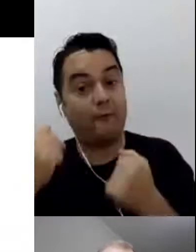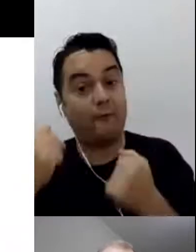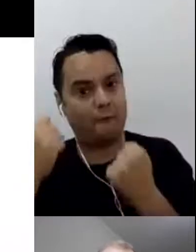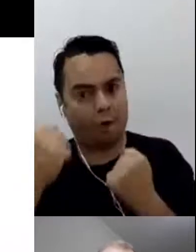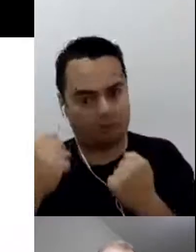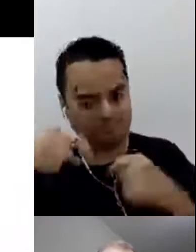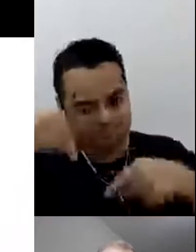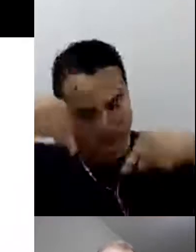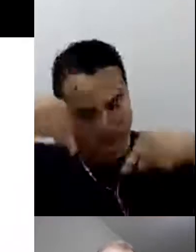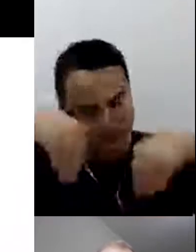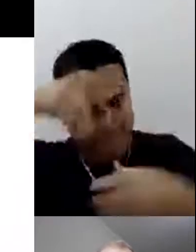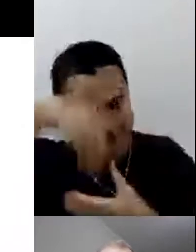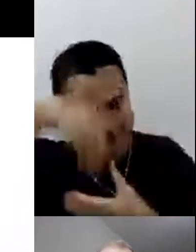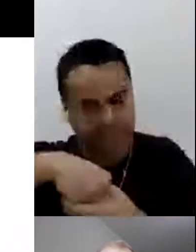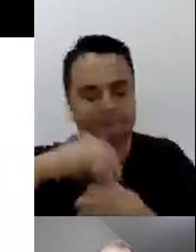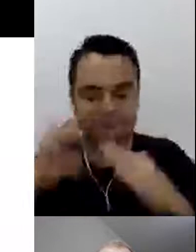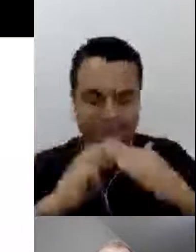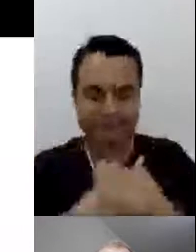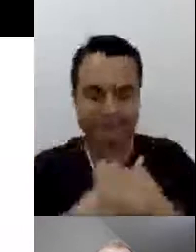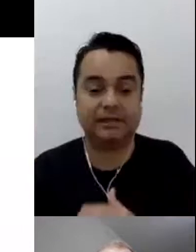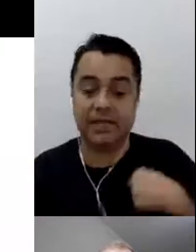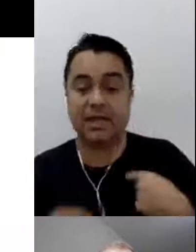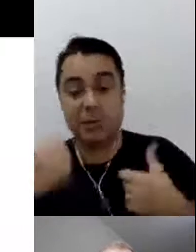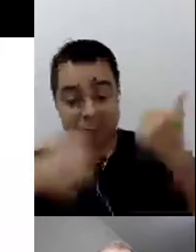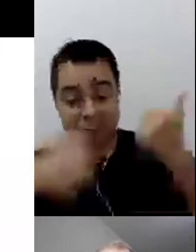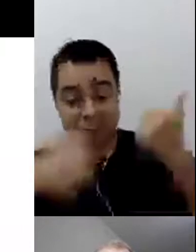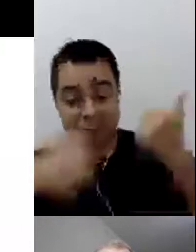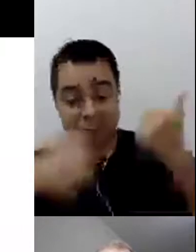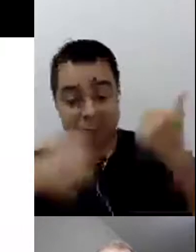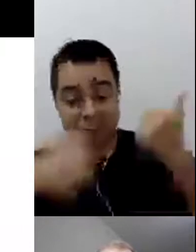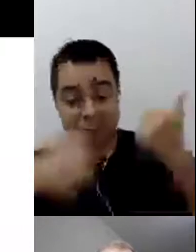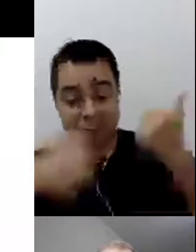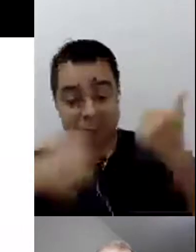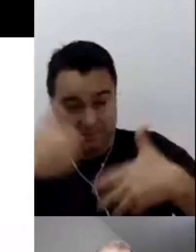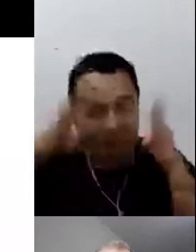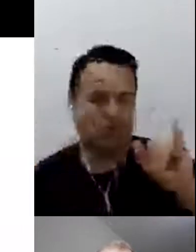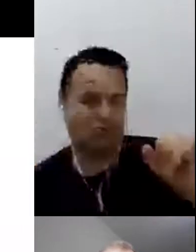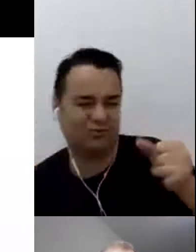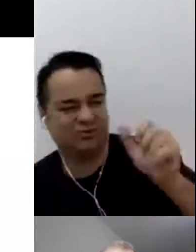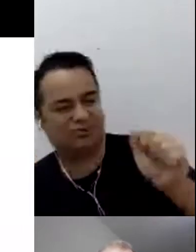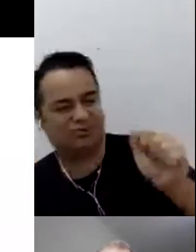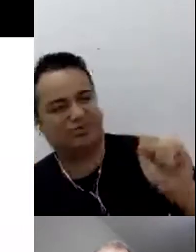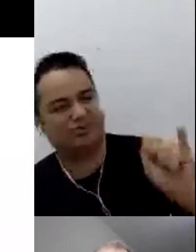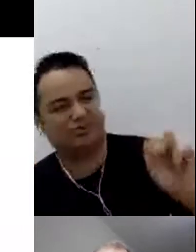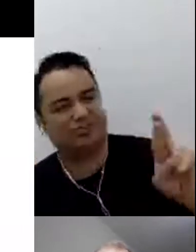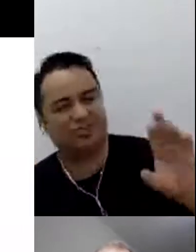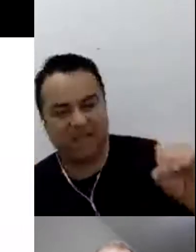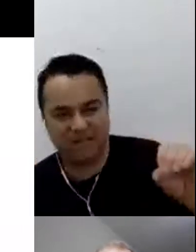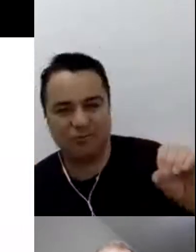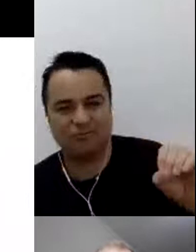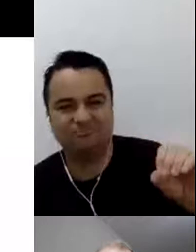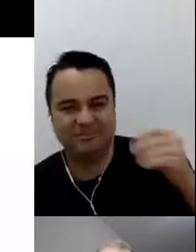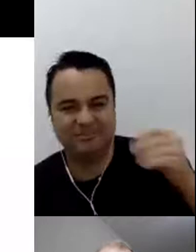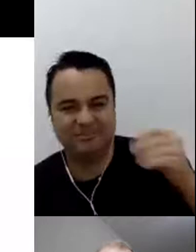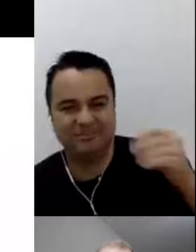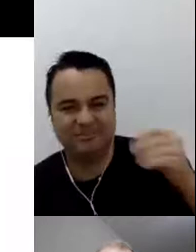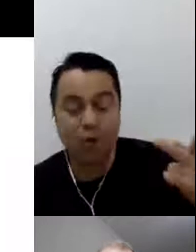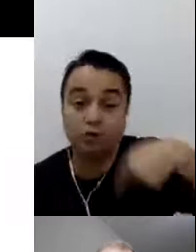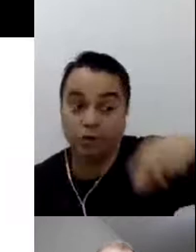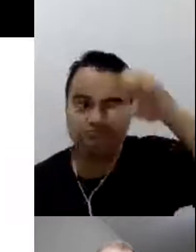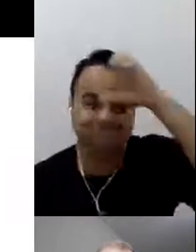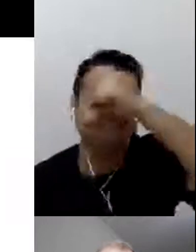que a minha fala vai ser muito voltada ao que o Jairo já mencionou anteriormente sobre lifelong learning. Então, hoje em dia, esse é